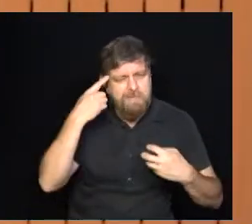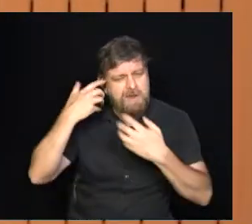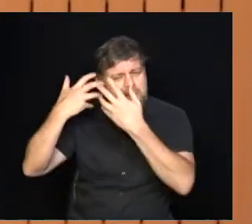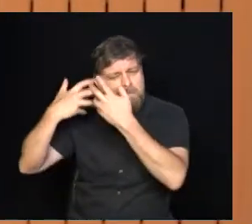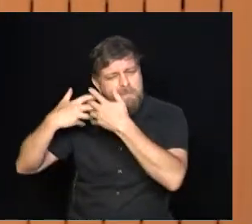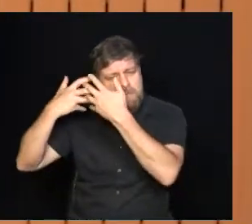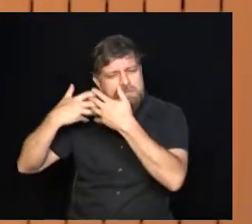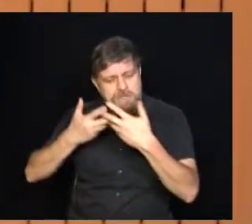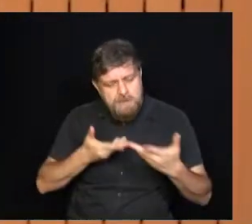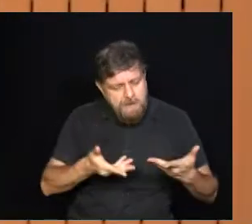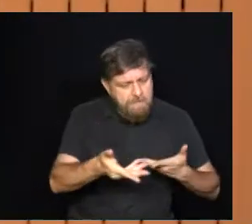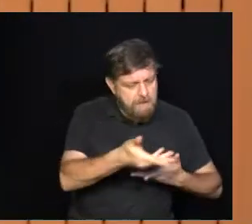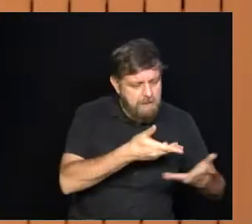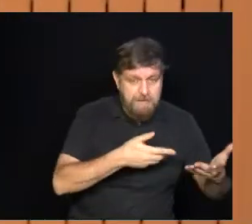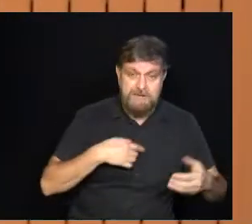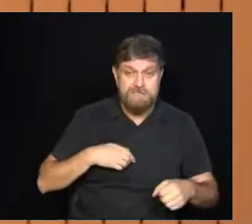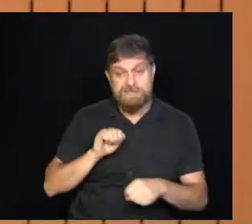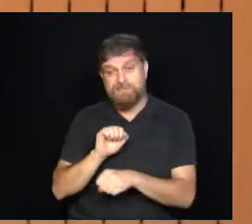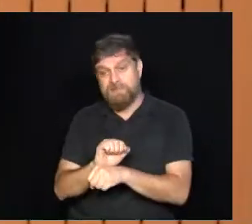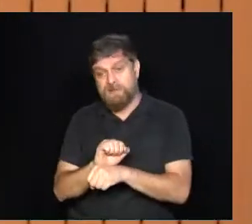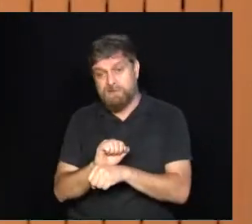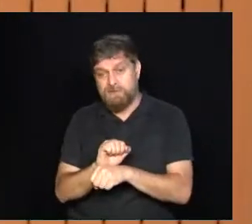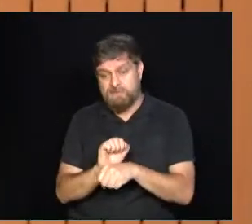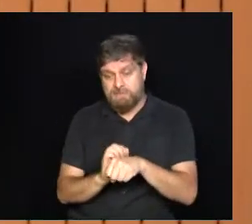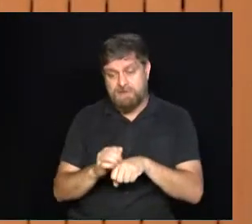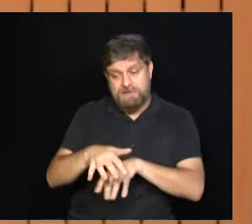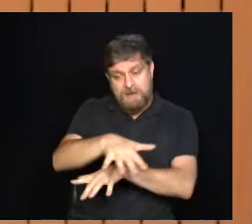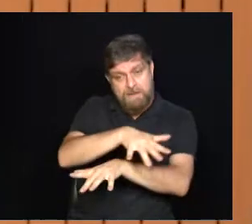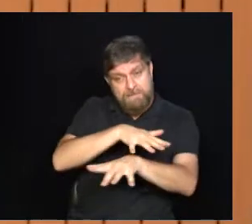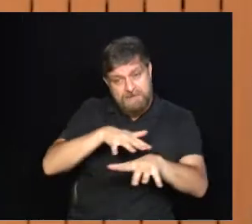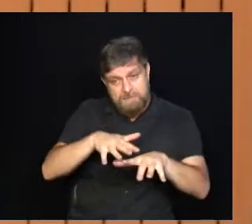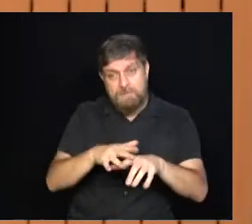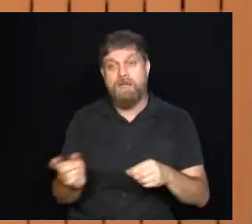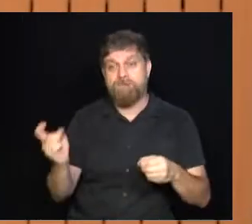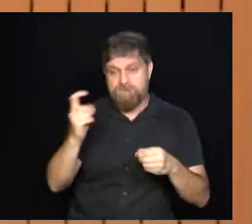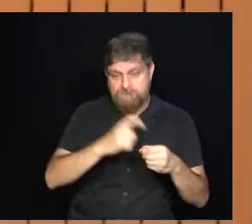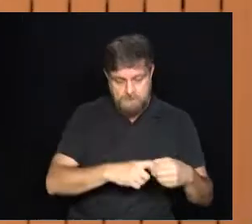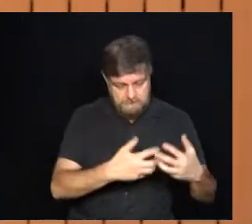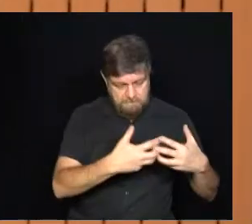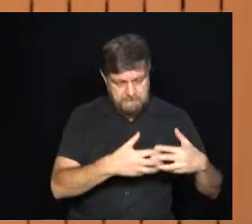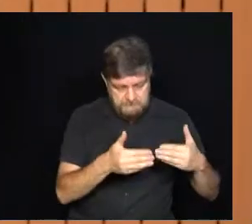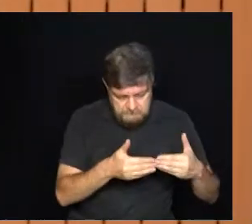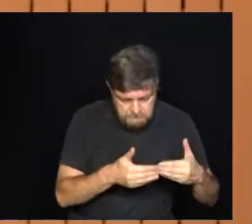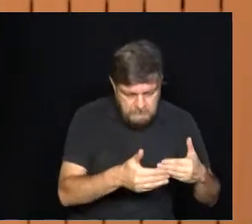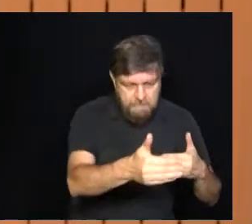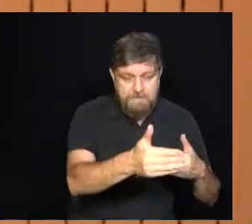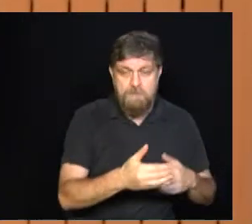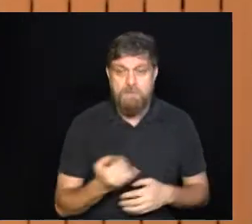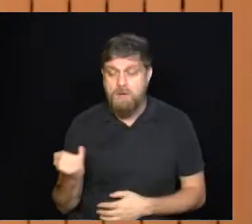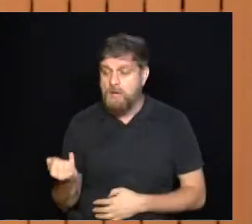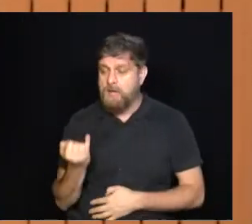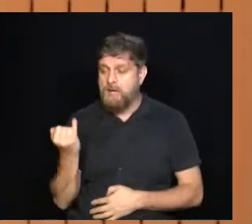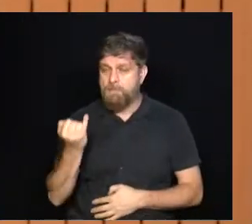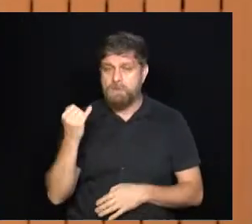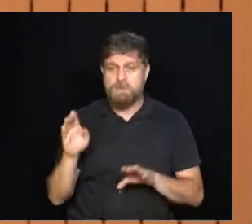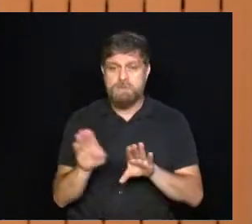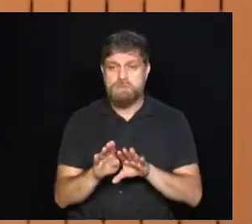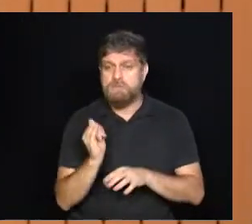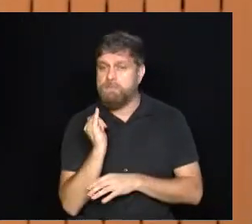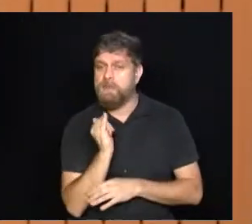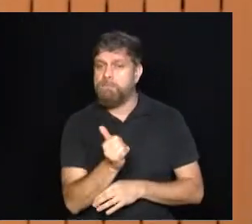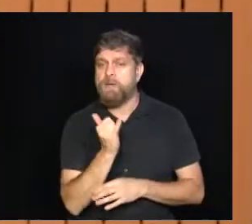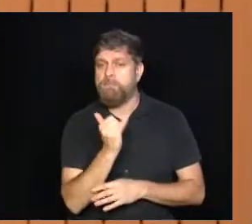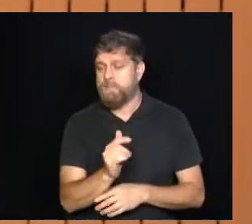gente deu uma parada por causa da pandemia, mas estamos retomando. E é importante também ressaltar, da